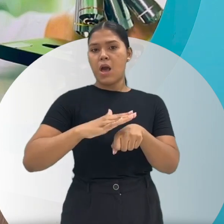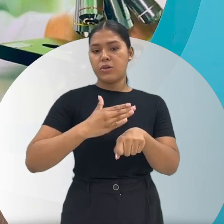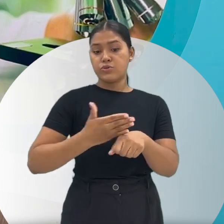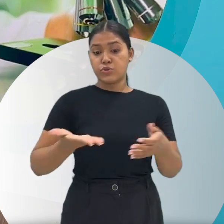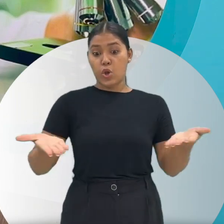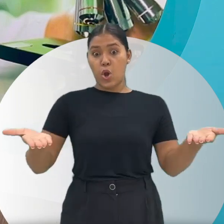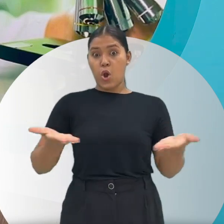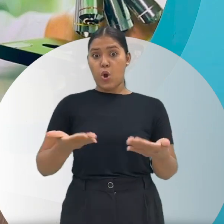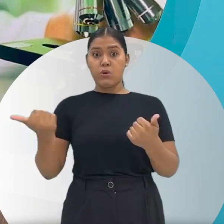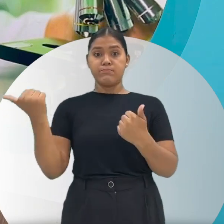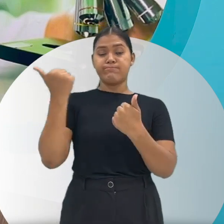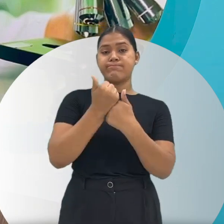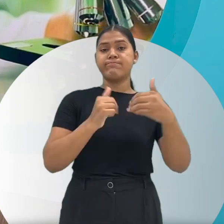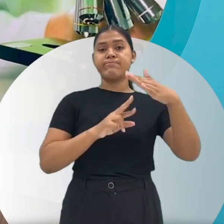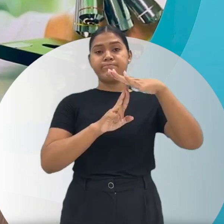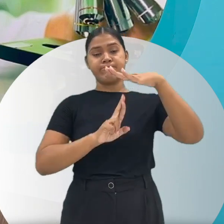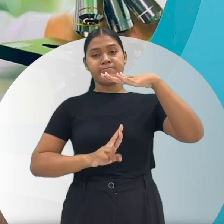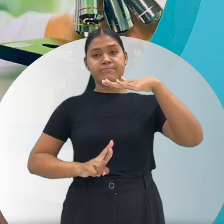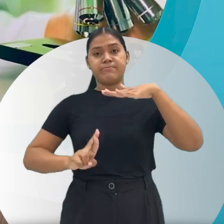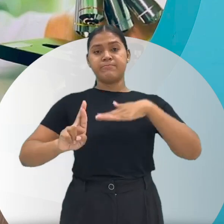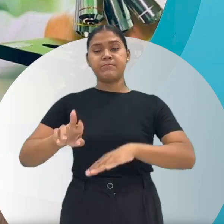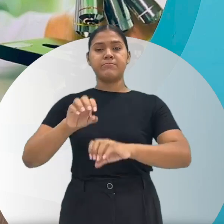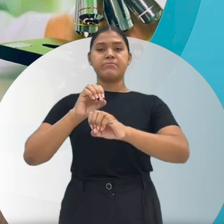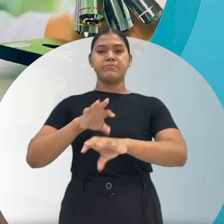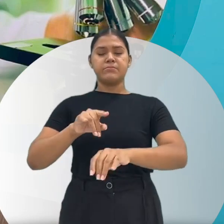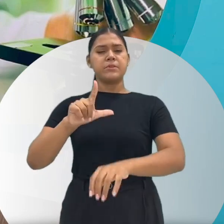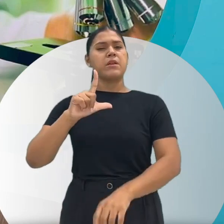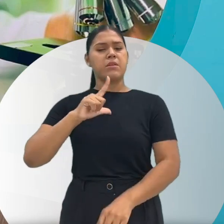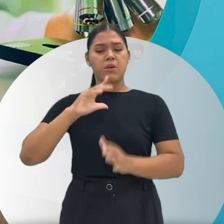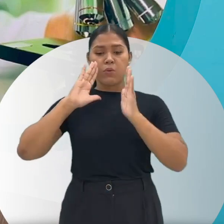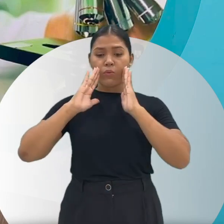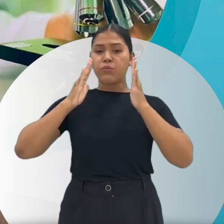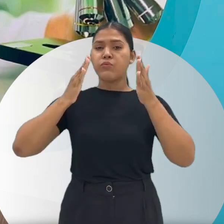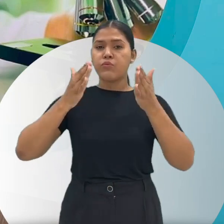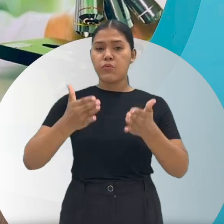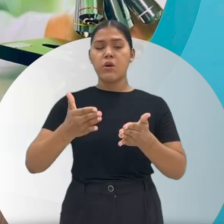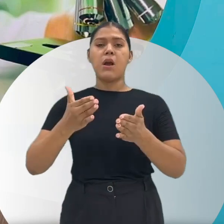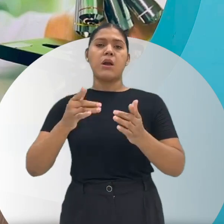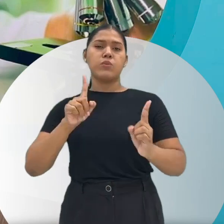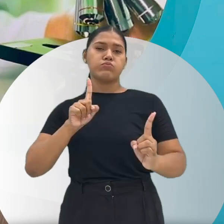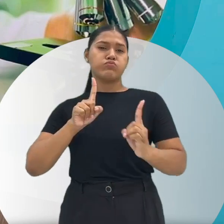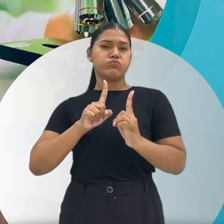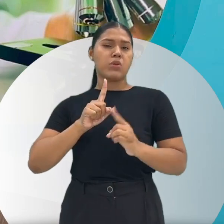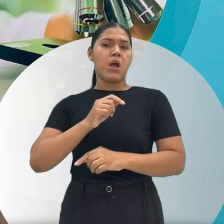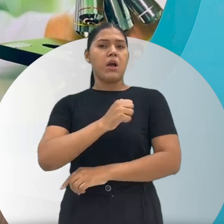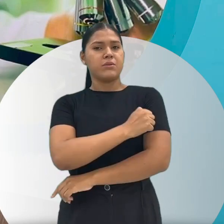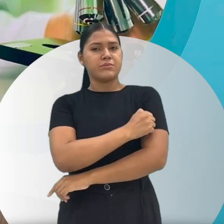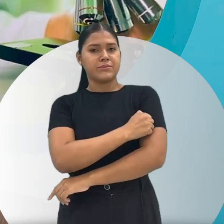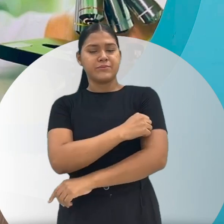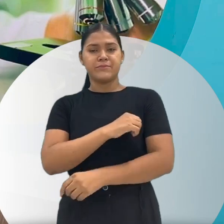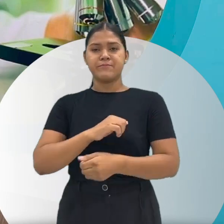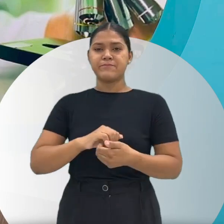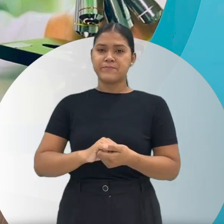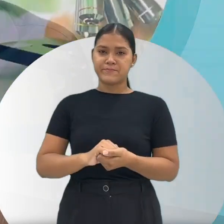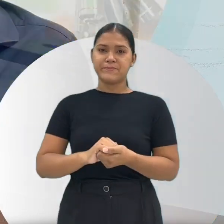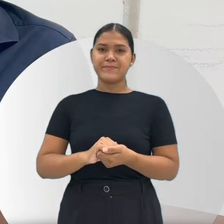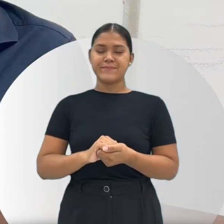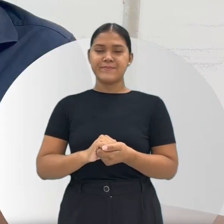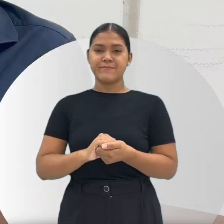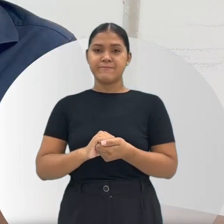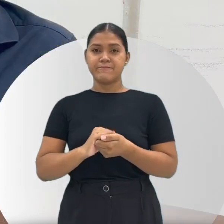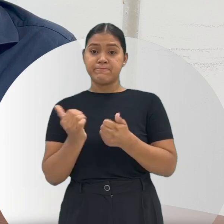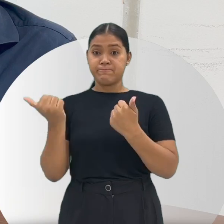da Pró-Reitoria de Ensino, né, que cuida dessas demandas mais próximas assim Sim. dos estudantes. A Pró-Reitoria de Ensino ela é dividida